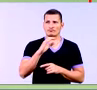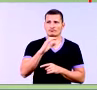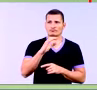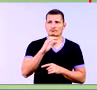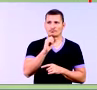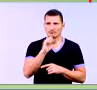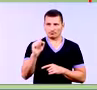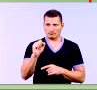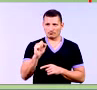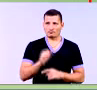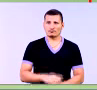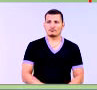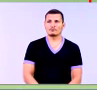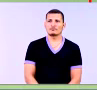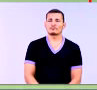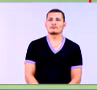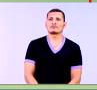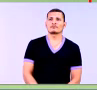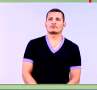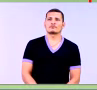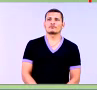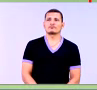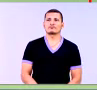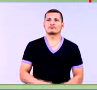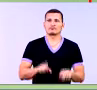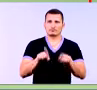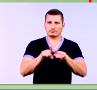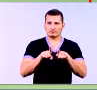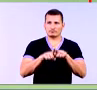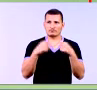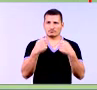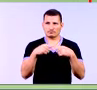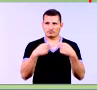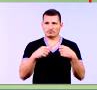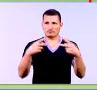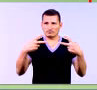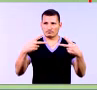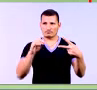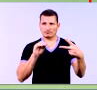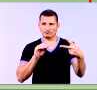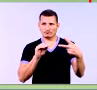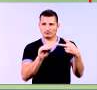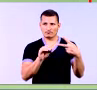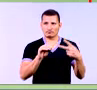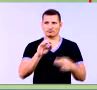CSS. Também deve ser declarado dentro da tag head.